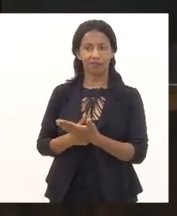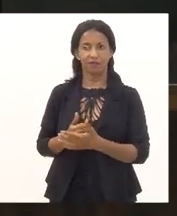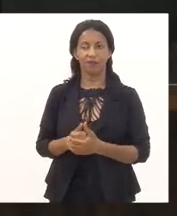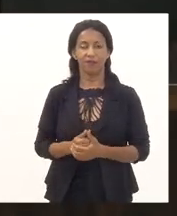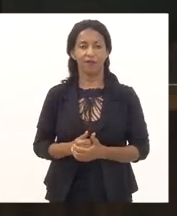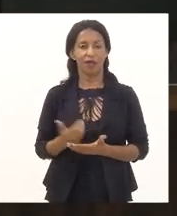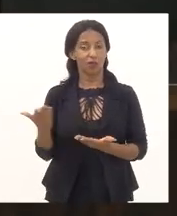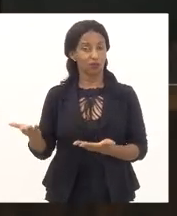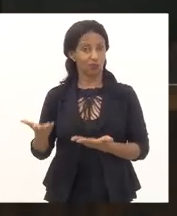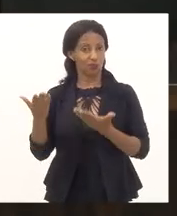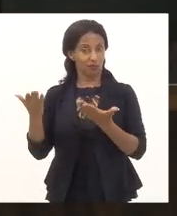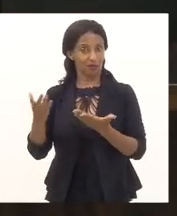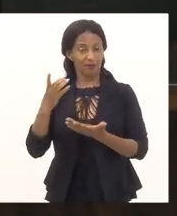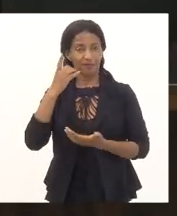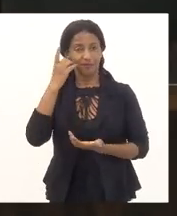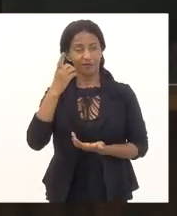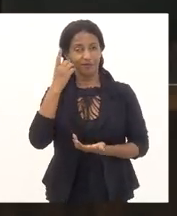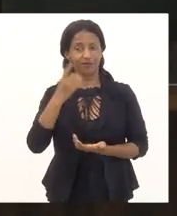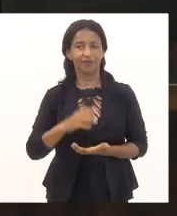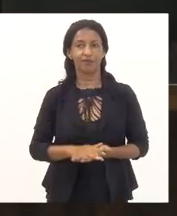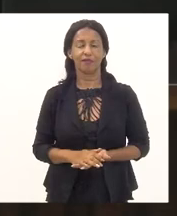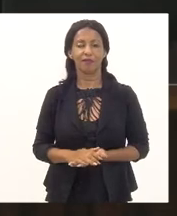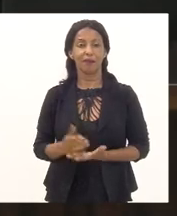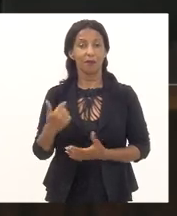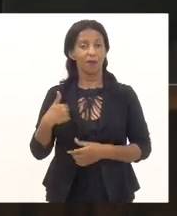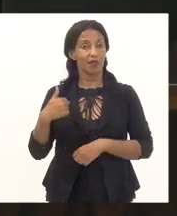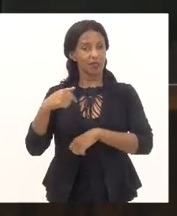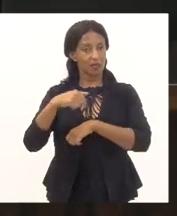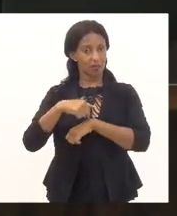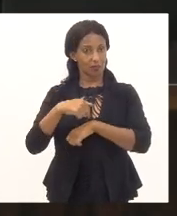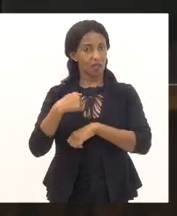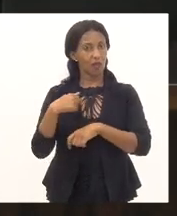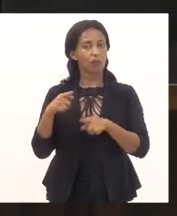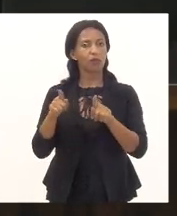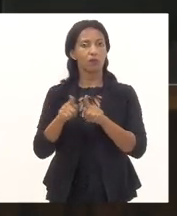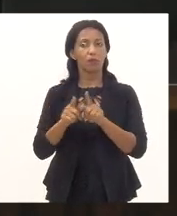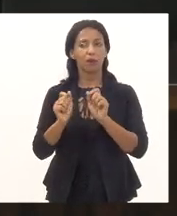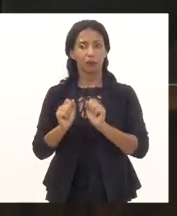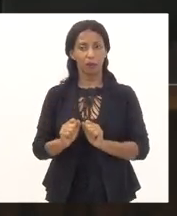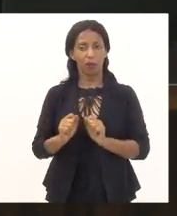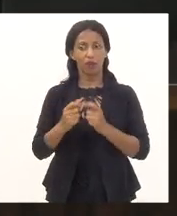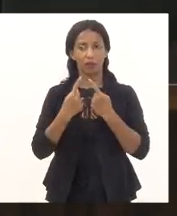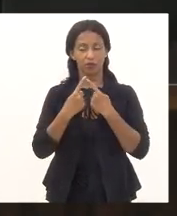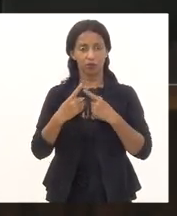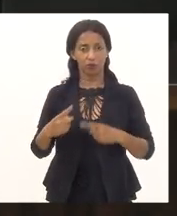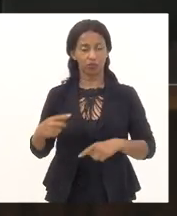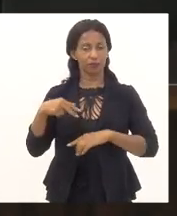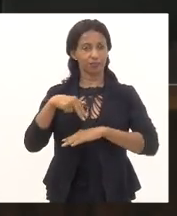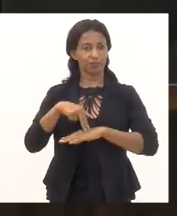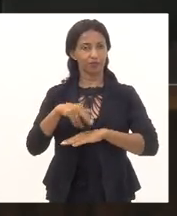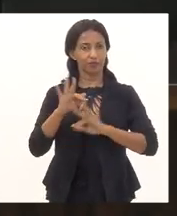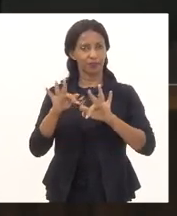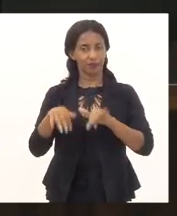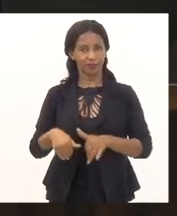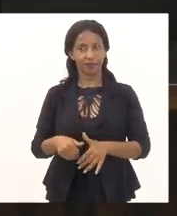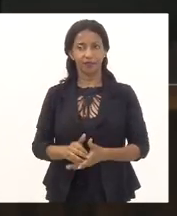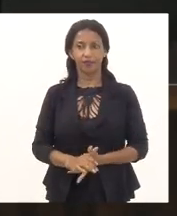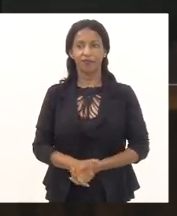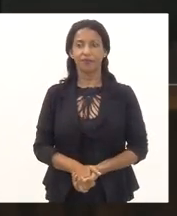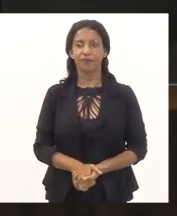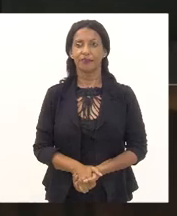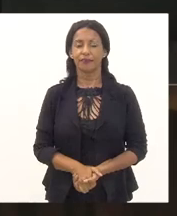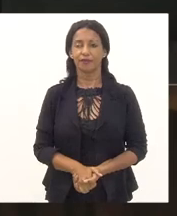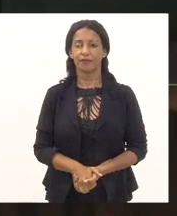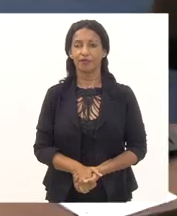a nobre deputada Marta Rocha, para que, nesse momento, eu também possa fazer o meu discurso e usar a tribuna no expediente final.